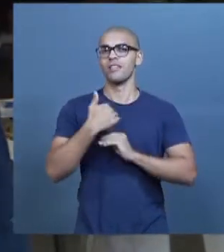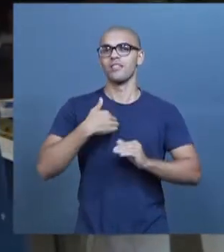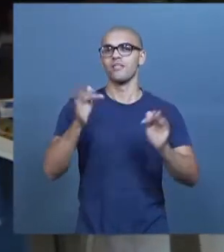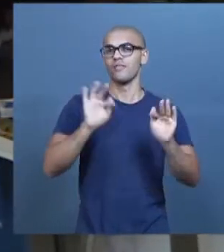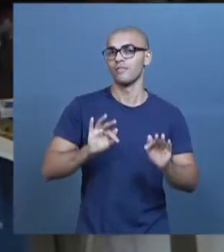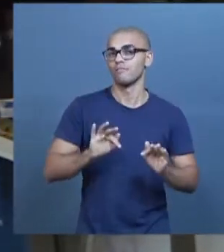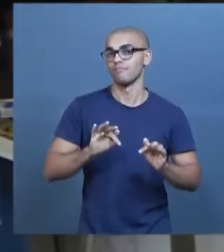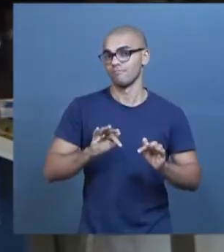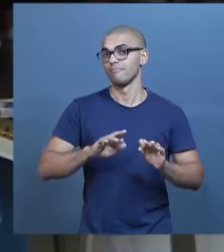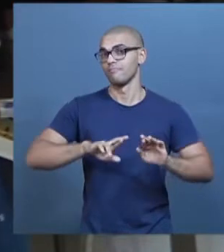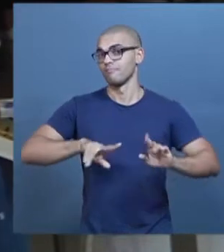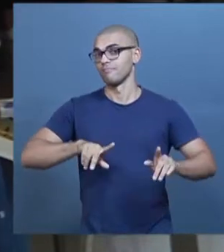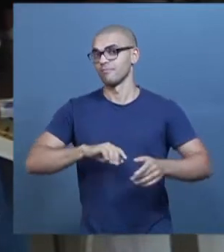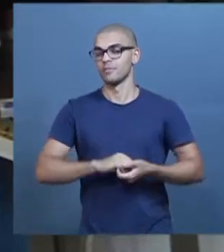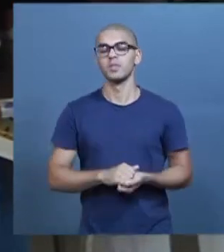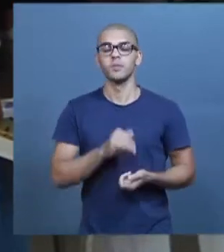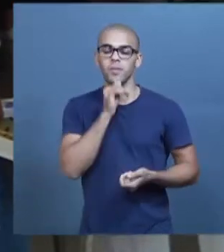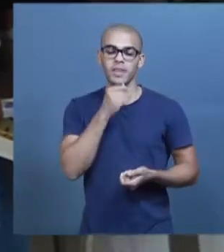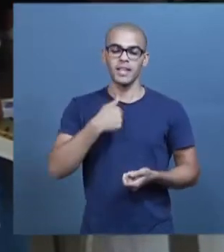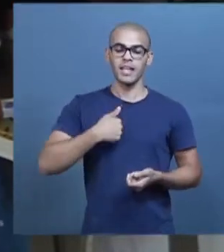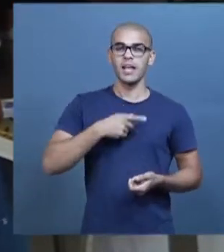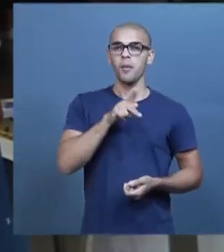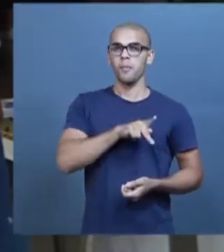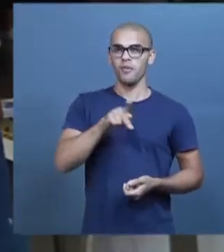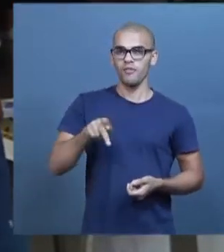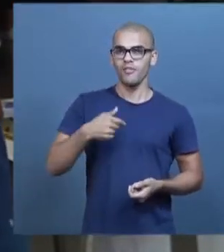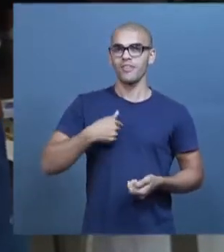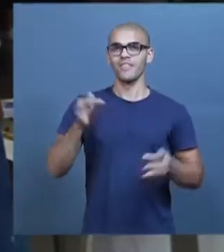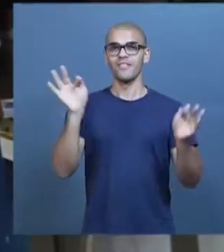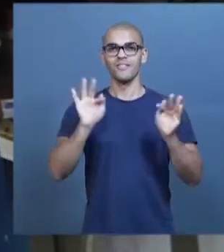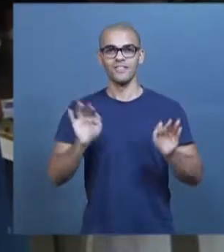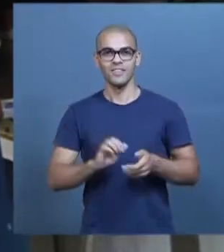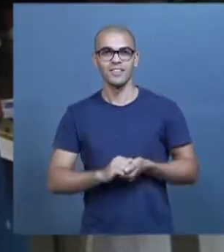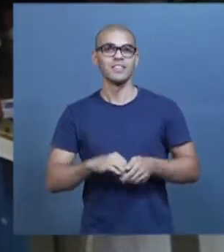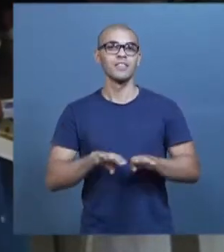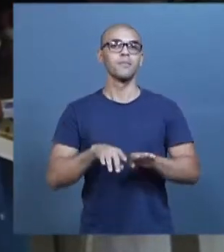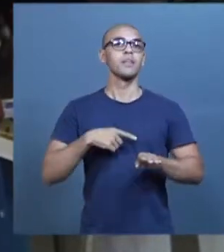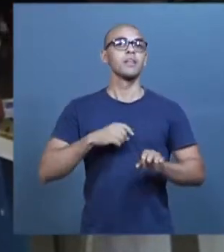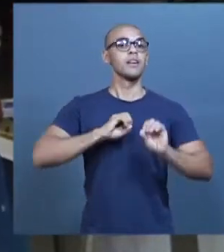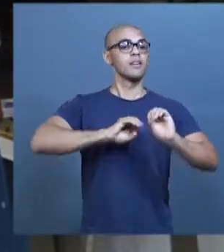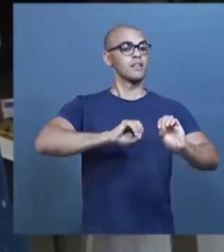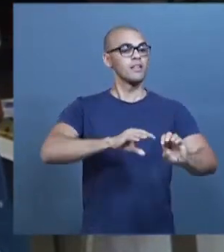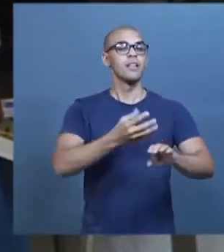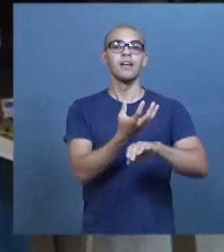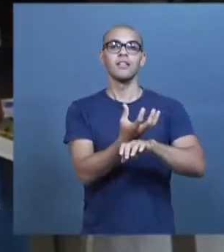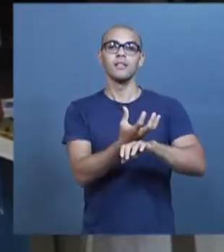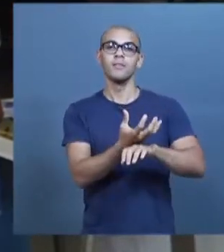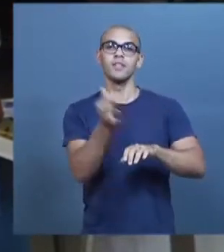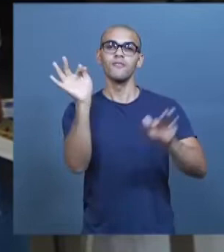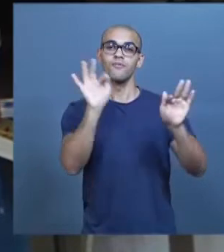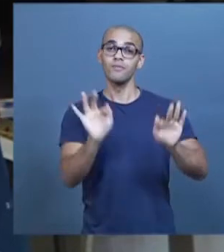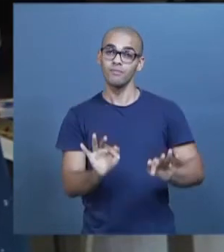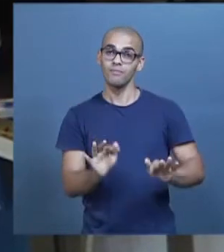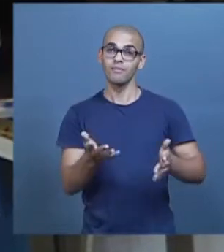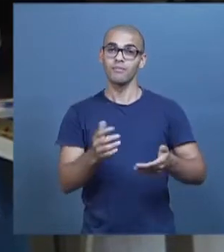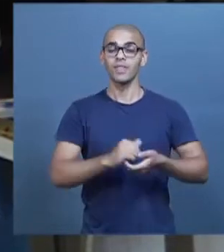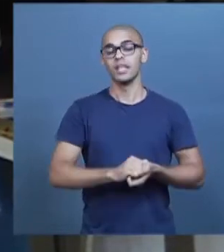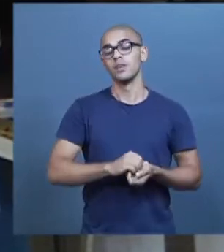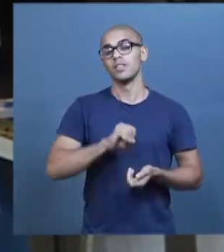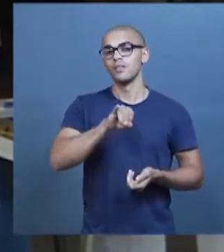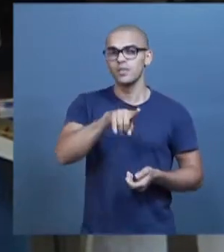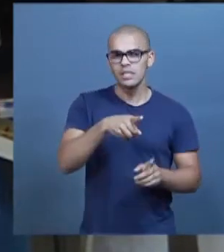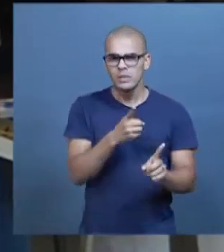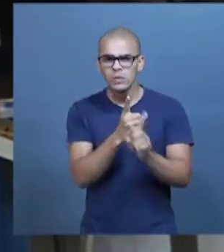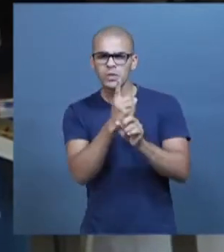é ser professor da UNB, ser professor no Brasil, dar a disciplina de felicidade, ou seja, se você encontrar algo que te faça realmente feliz,